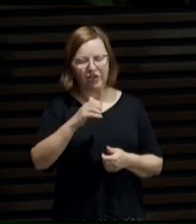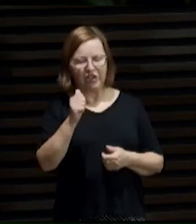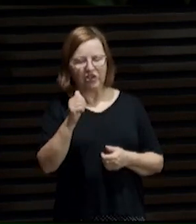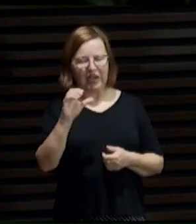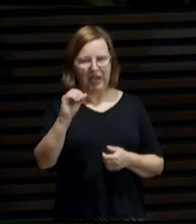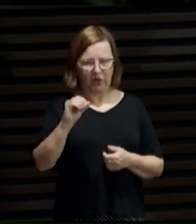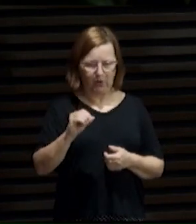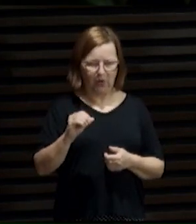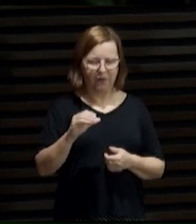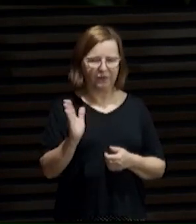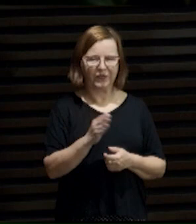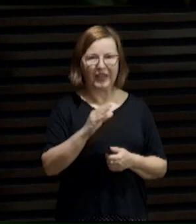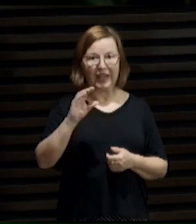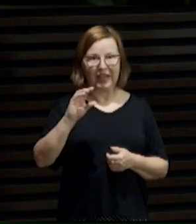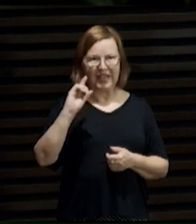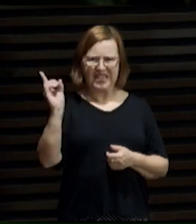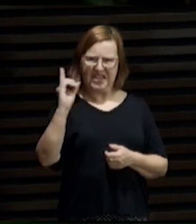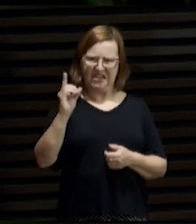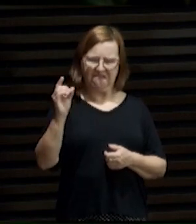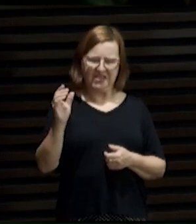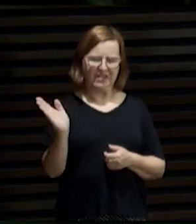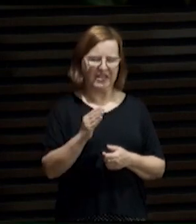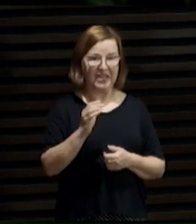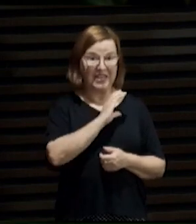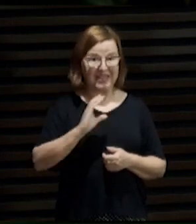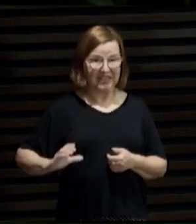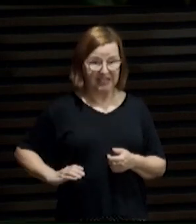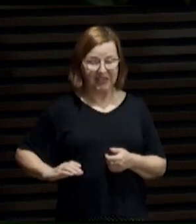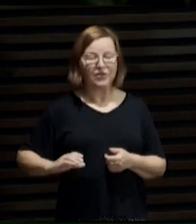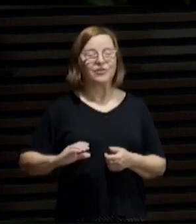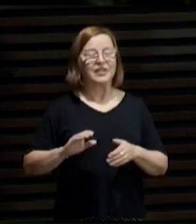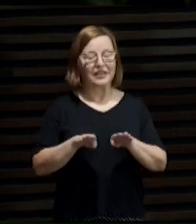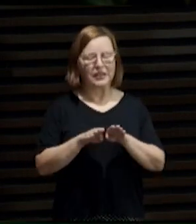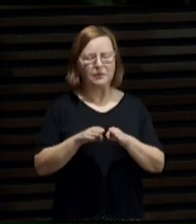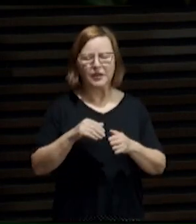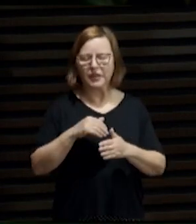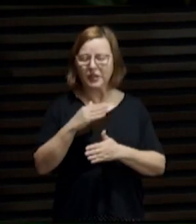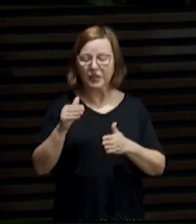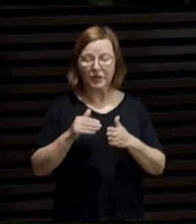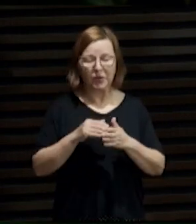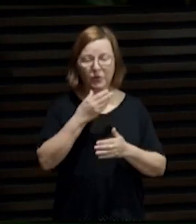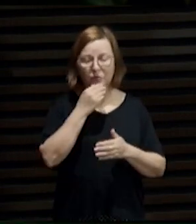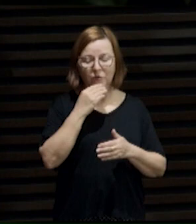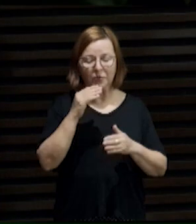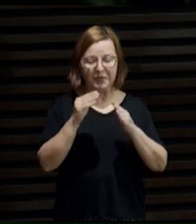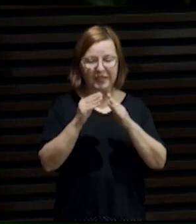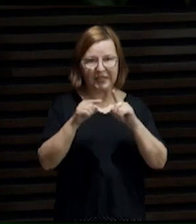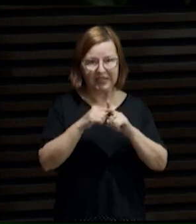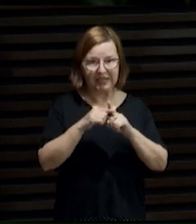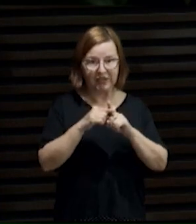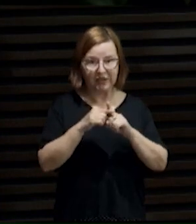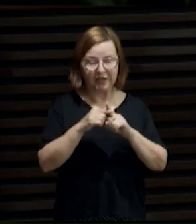isso com Cristo, e Ele fez com todos os homens da igreja que se mantiveram firmes na palavra. Tudo te irá